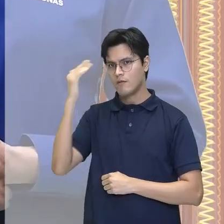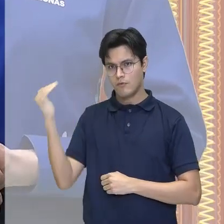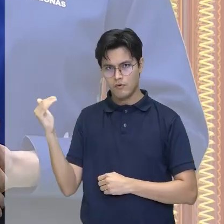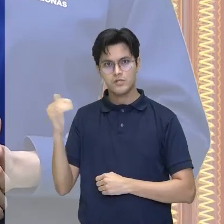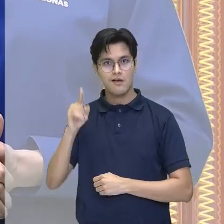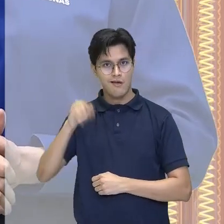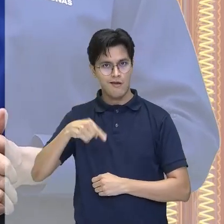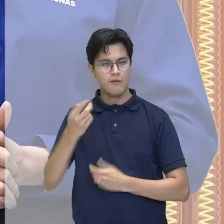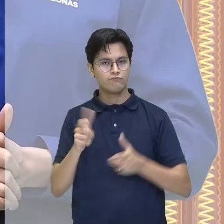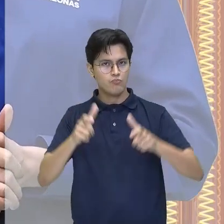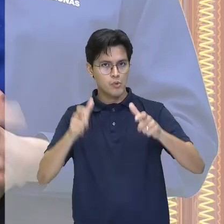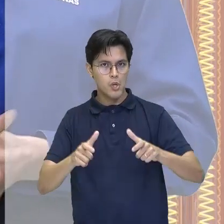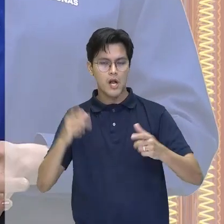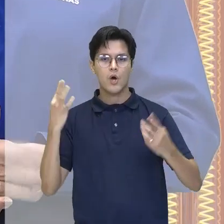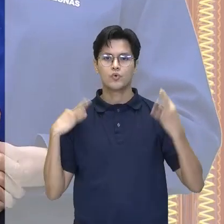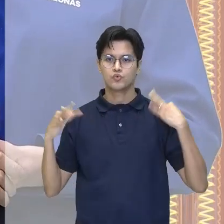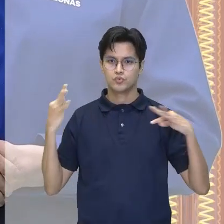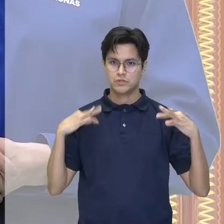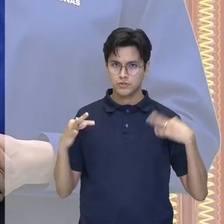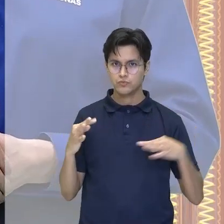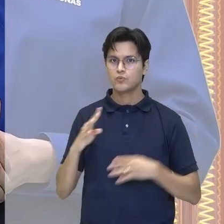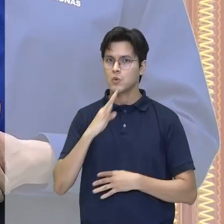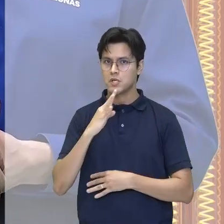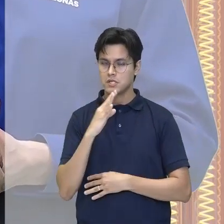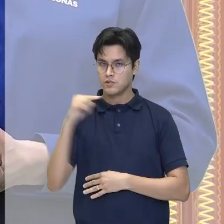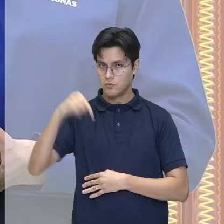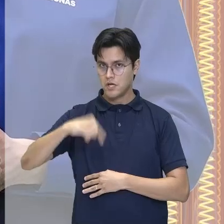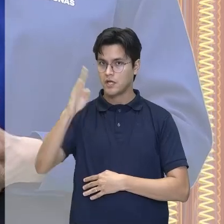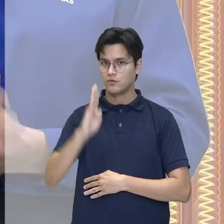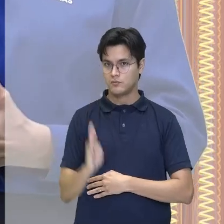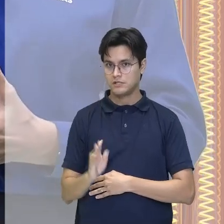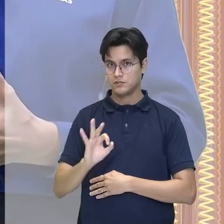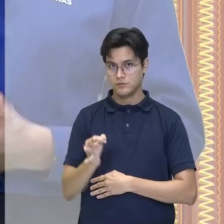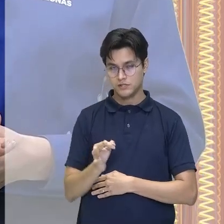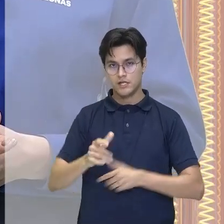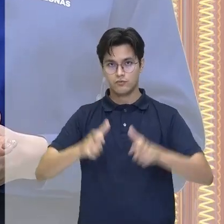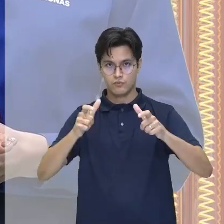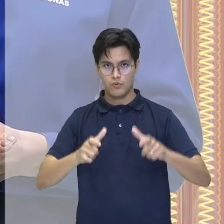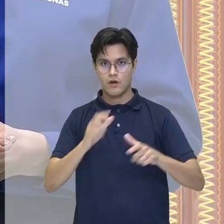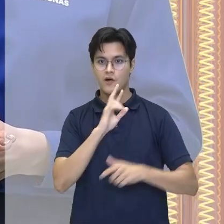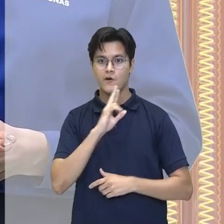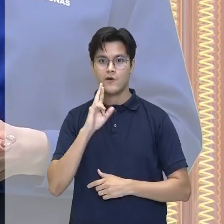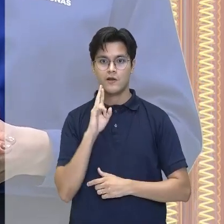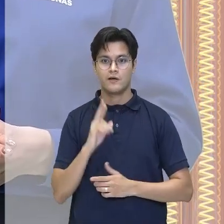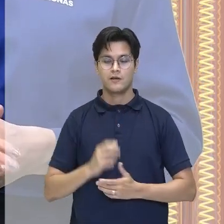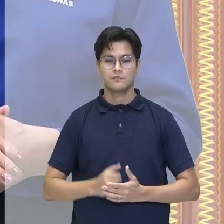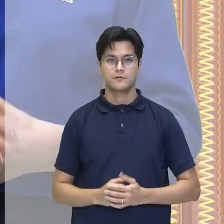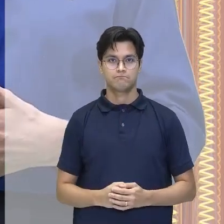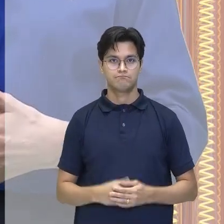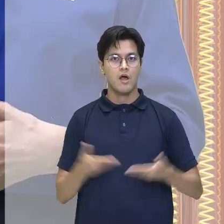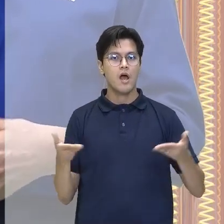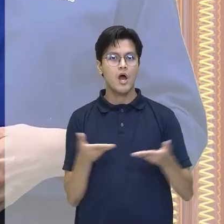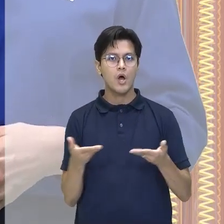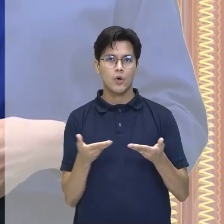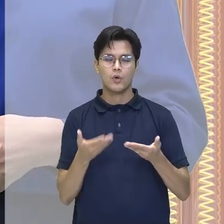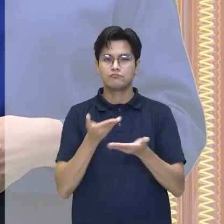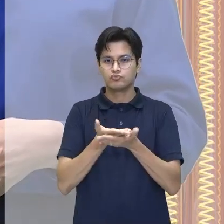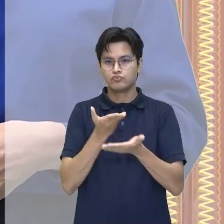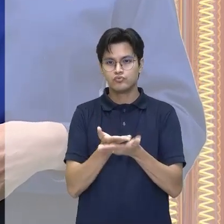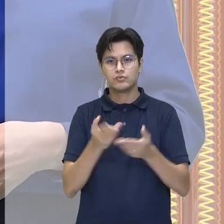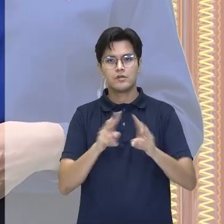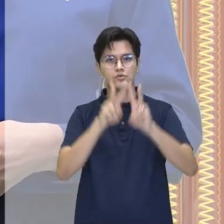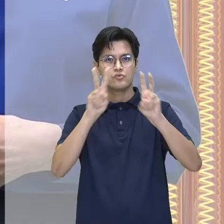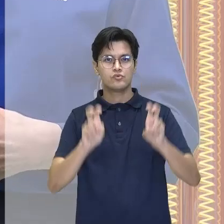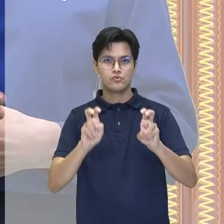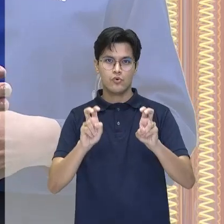pontos turísticos aí do Brasil, localizado ali em Roraima. E aí a gente vai estudar um pouco sobre